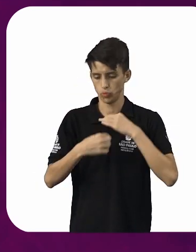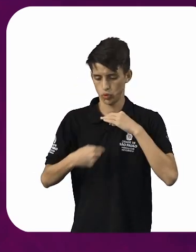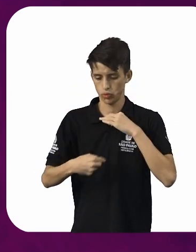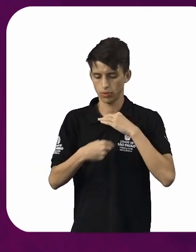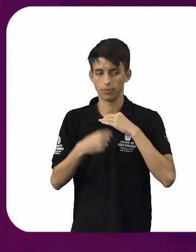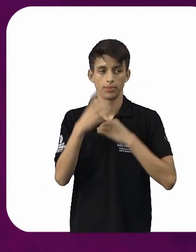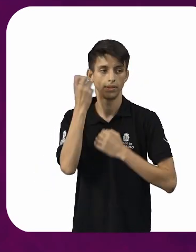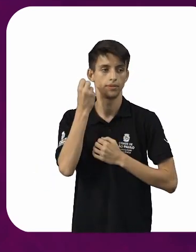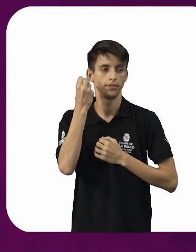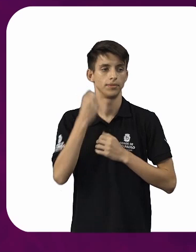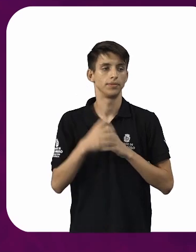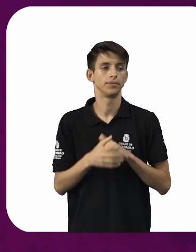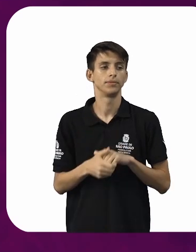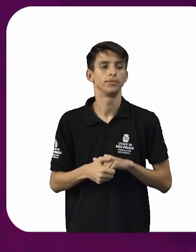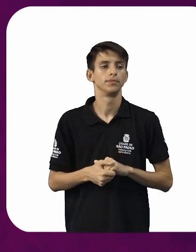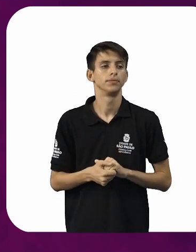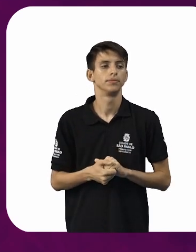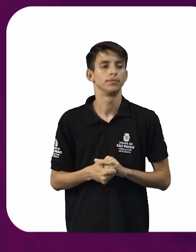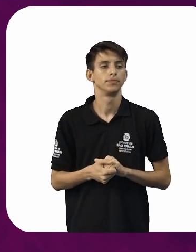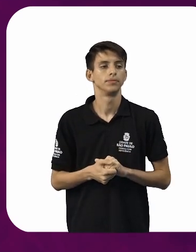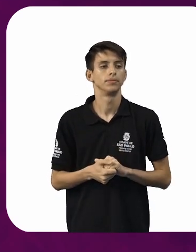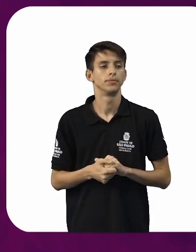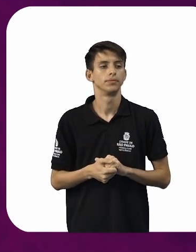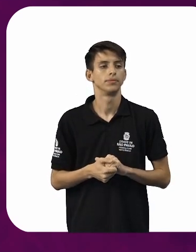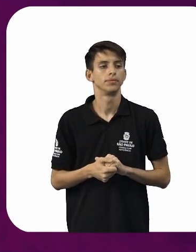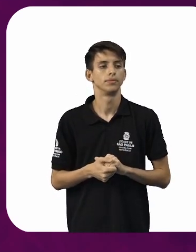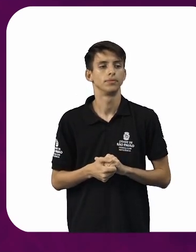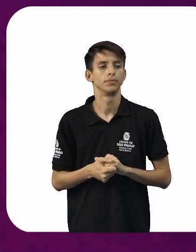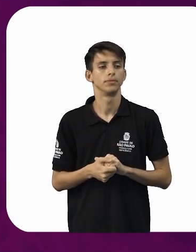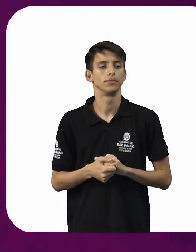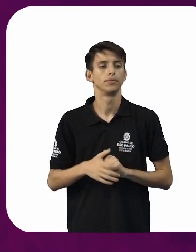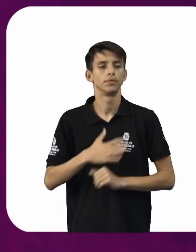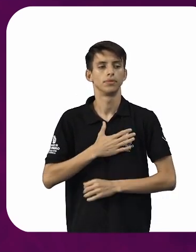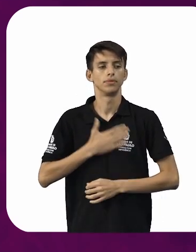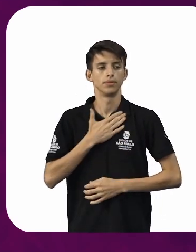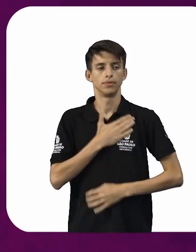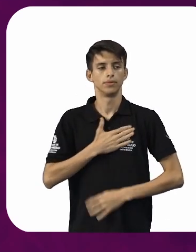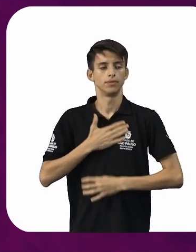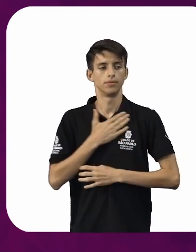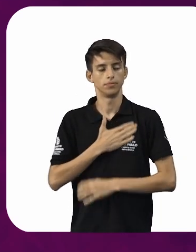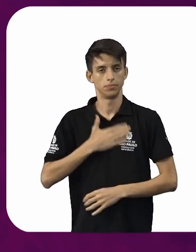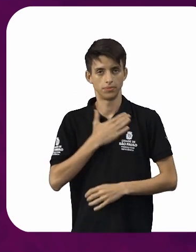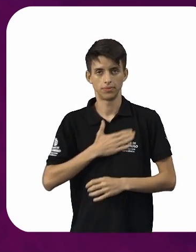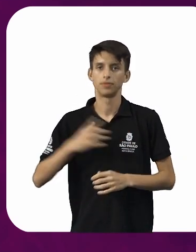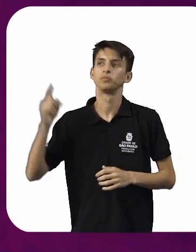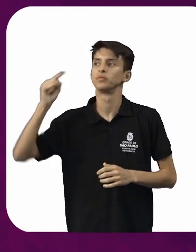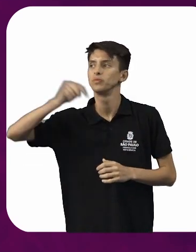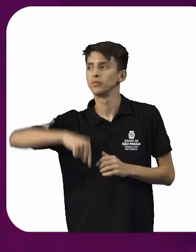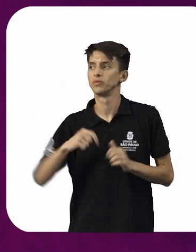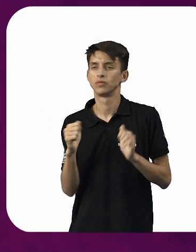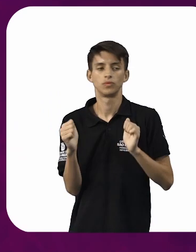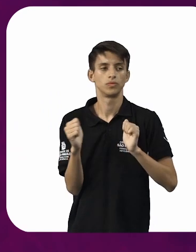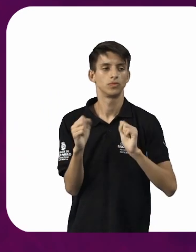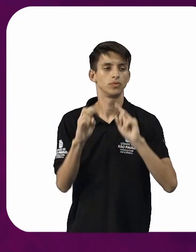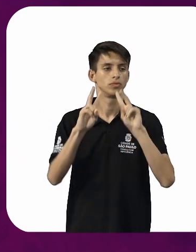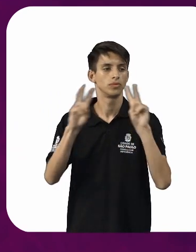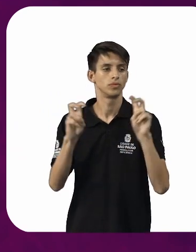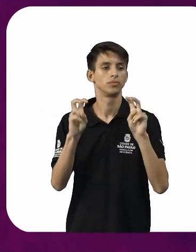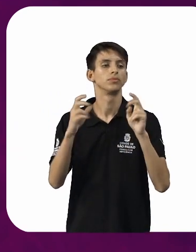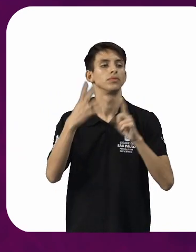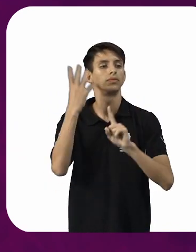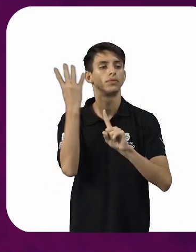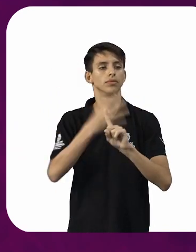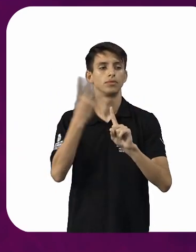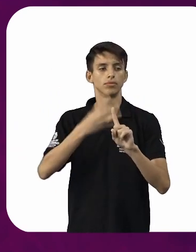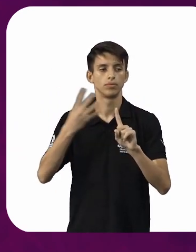brancos. Então, é um grande prazer estar aqui com vocês para falar sobre o tema, né, da LGBTfobia